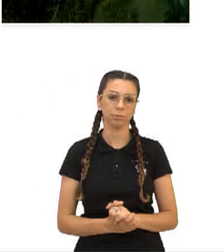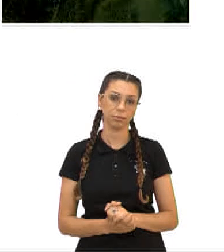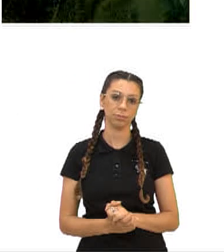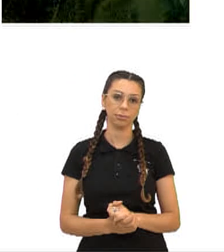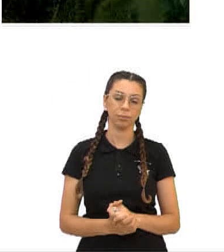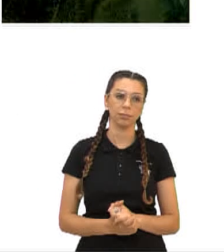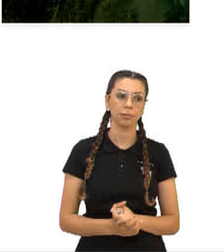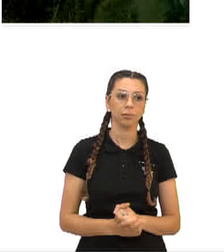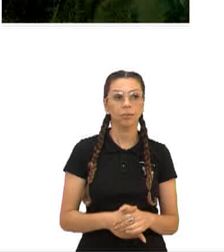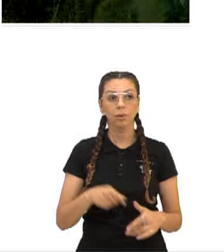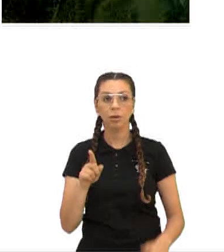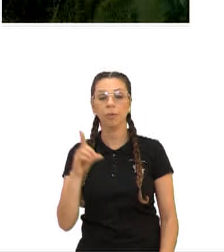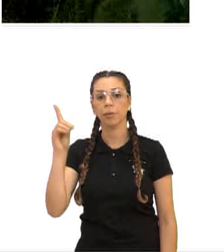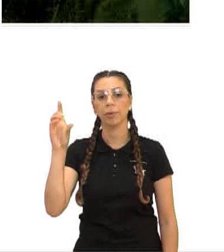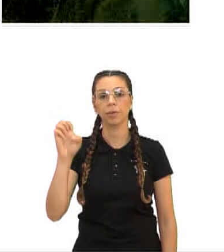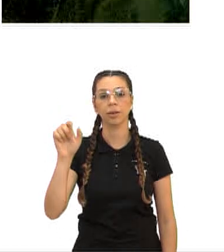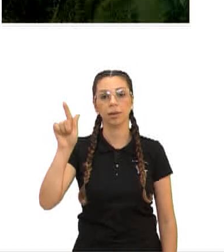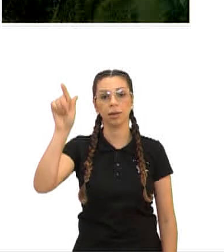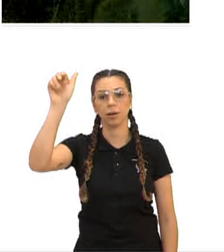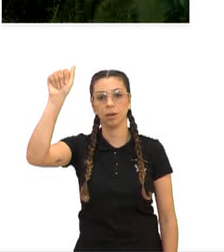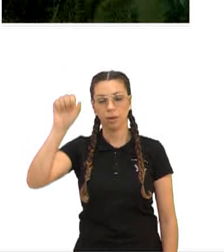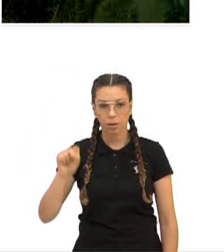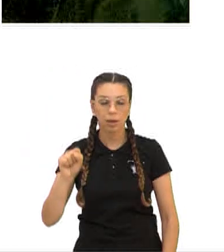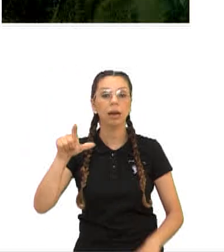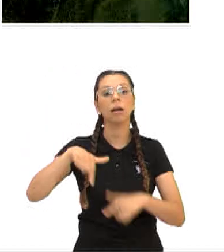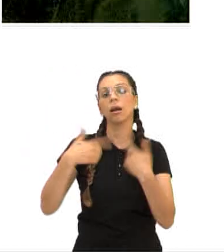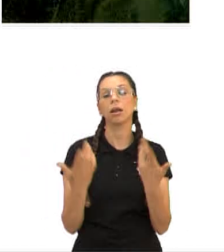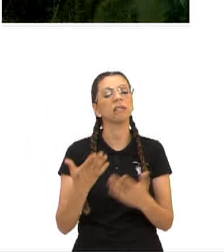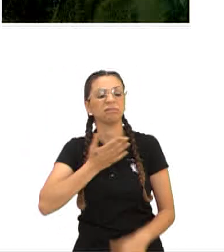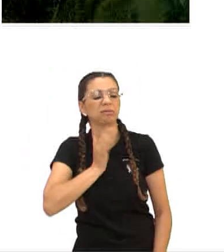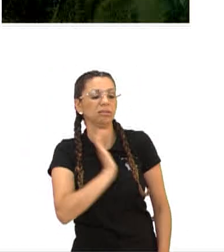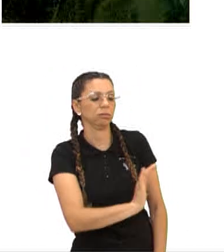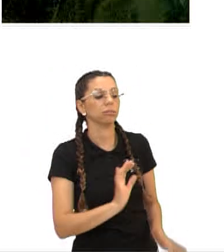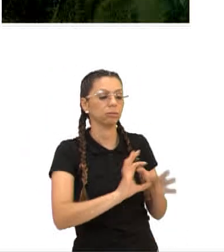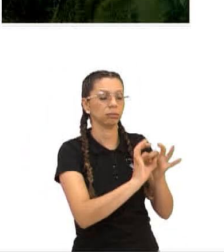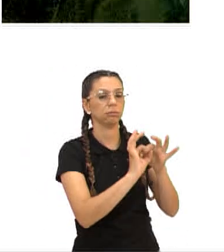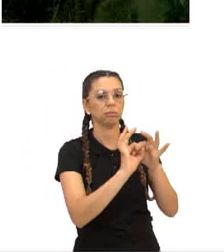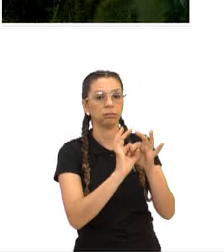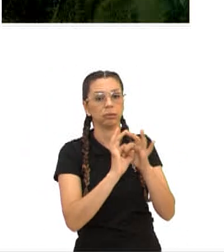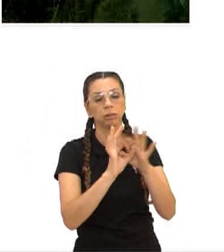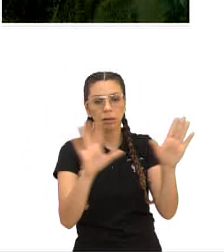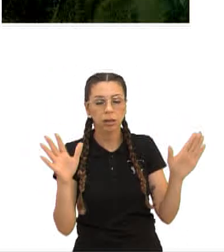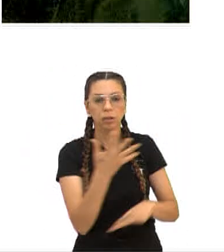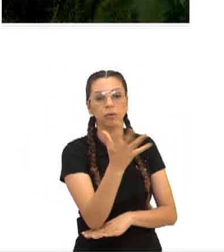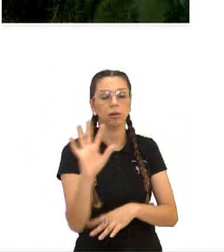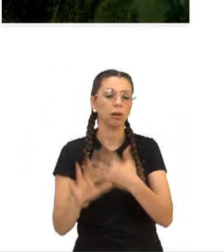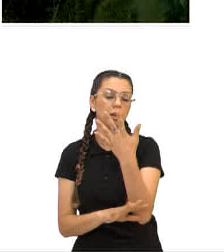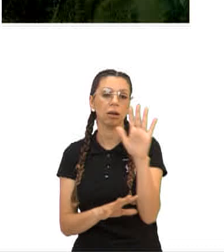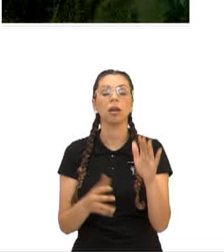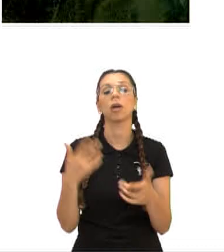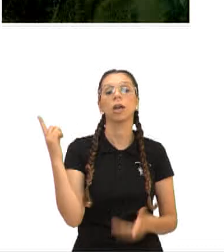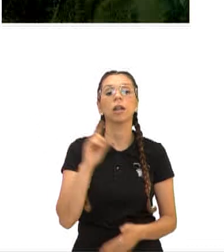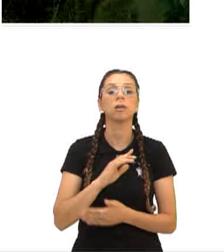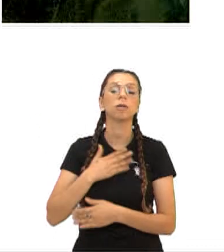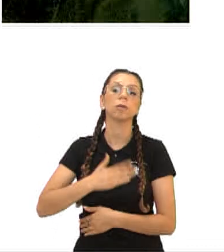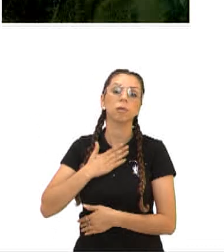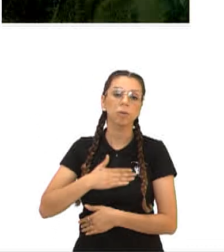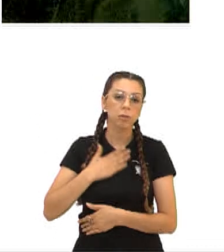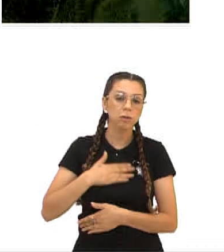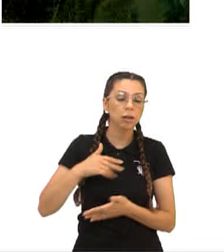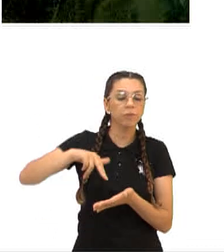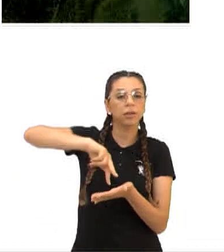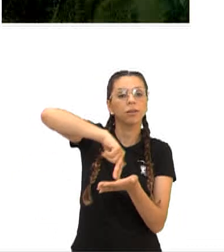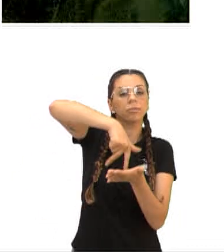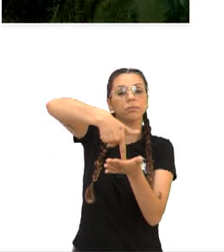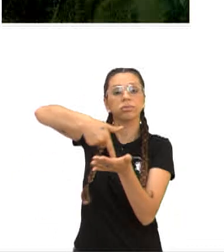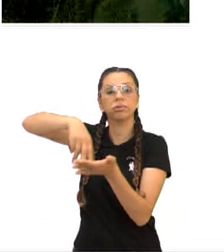Vamos falar do Degas. O Degas também é outro que não gostava muito de pintar ao ar livre, era aficionado por balé, a gente vai ver isso. Pintor de poucas paisagens